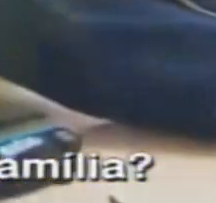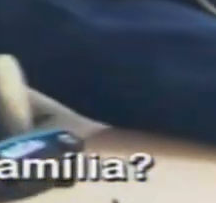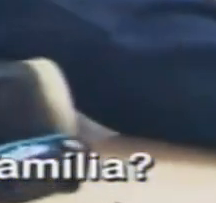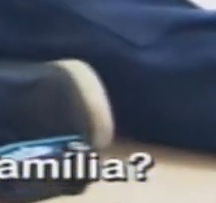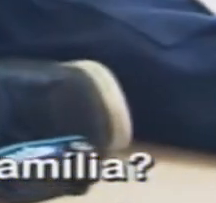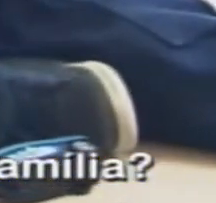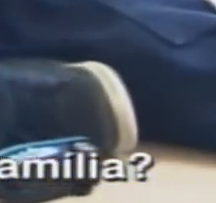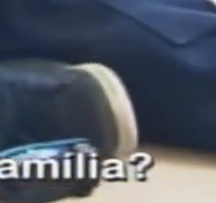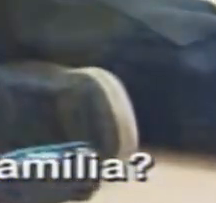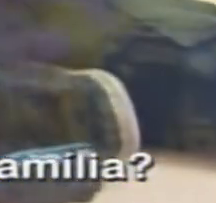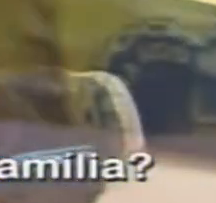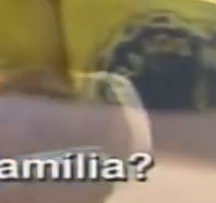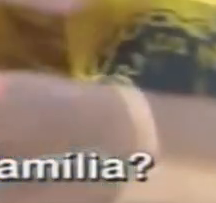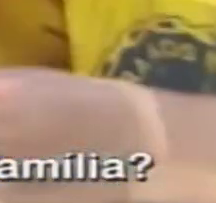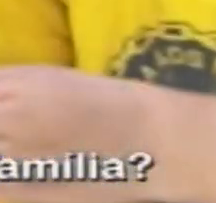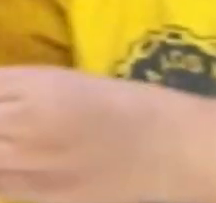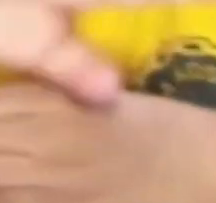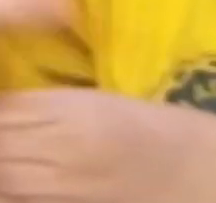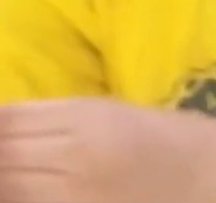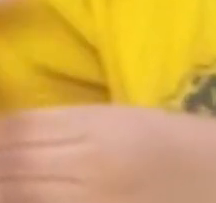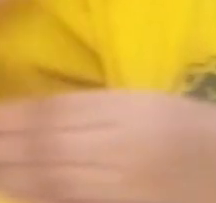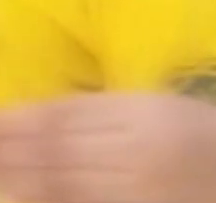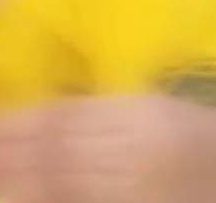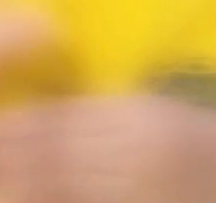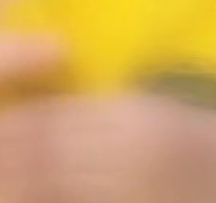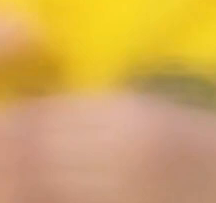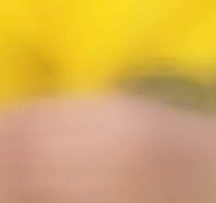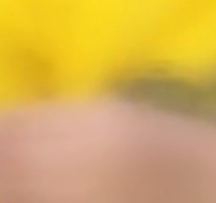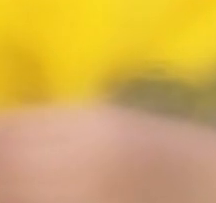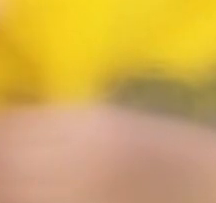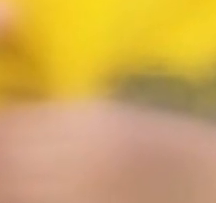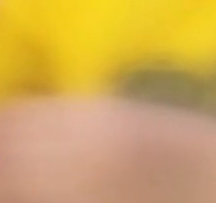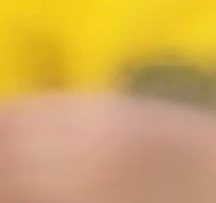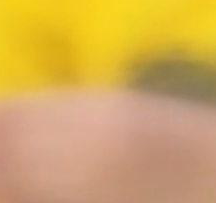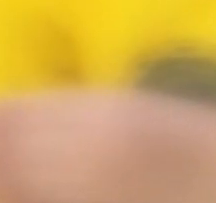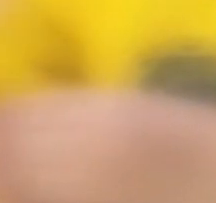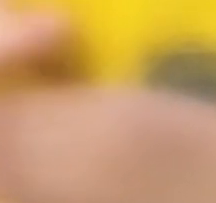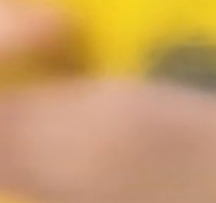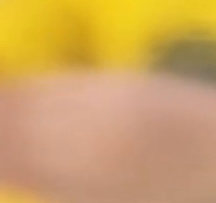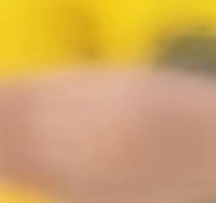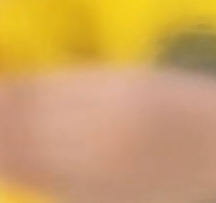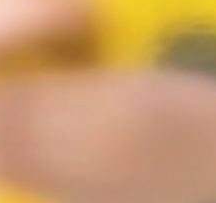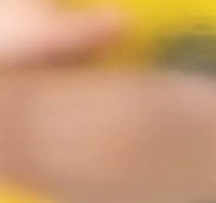doença cabelo as slb ponto org barra histórias